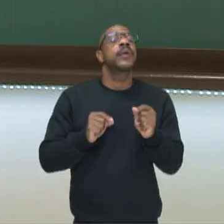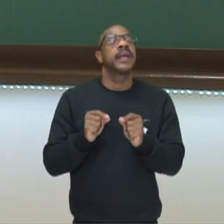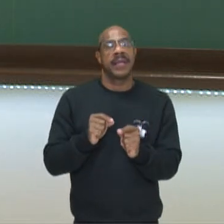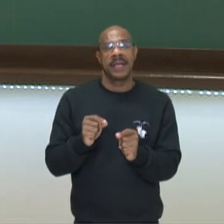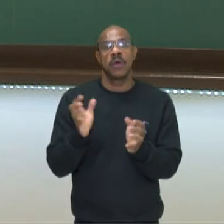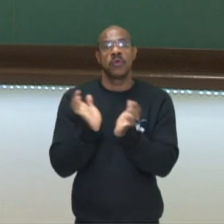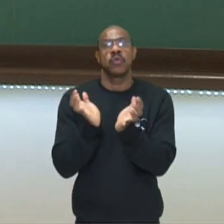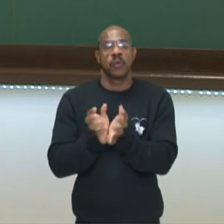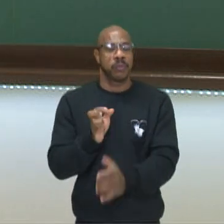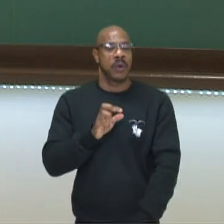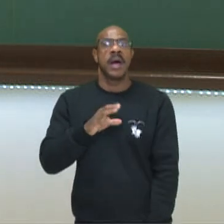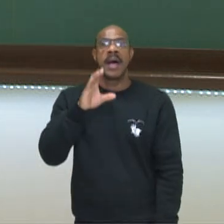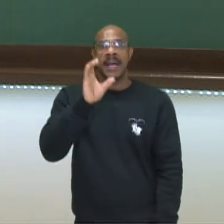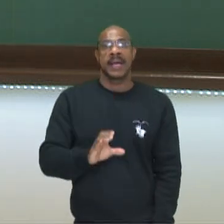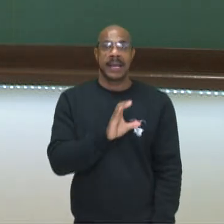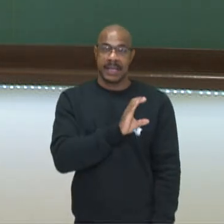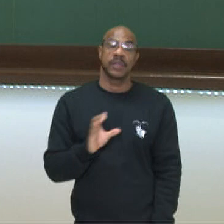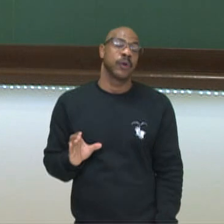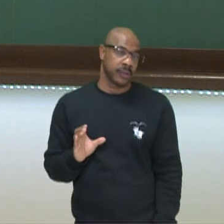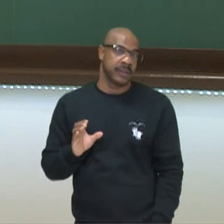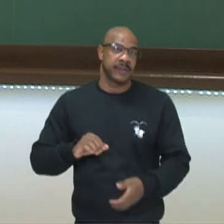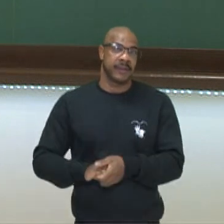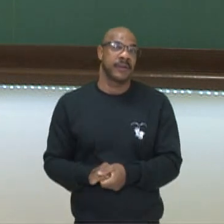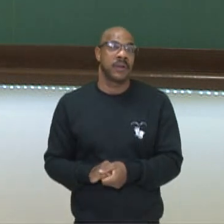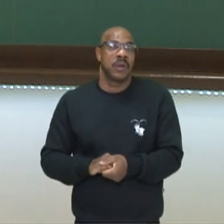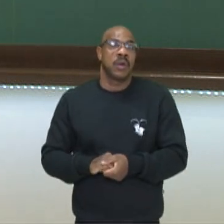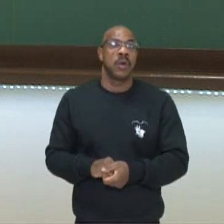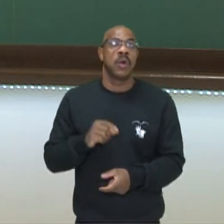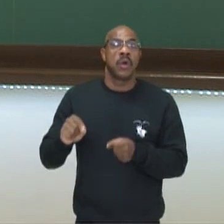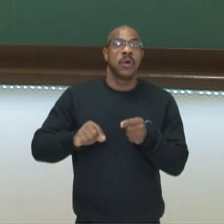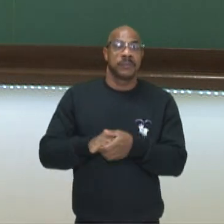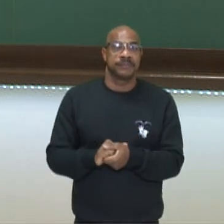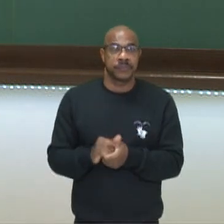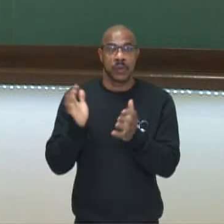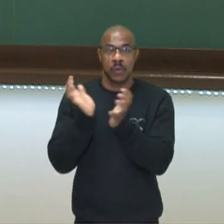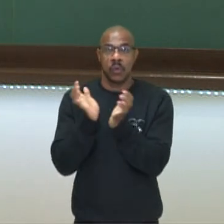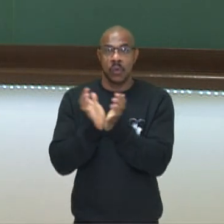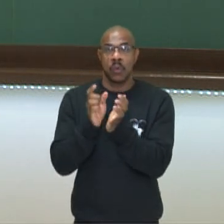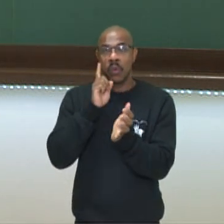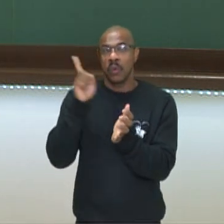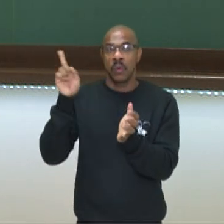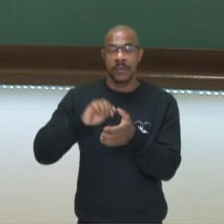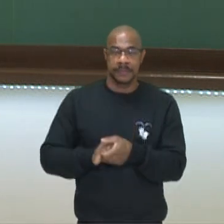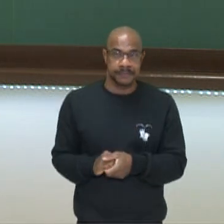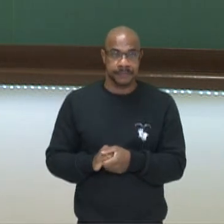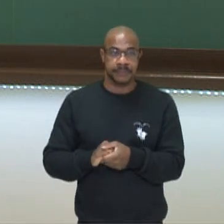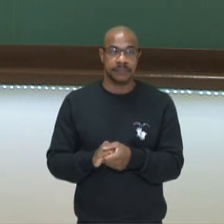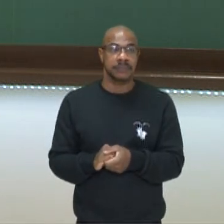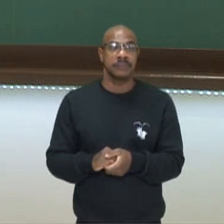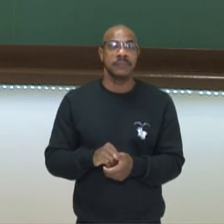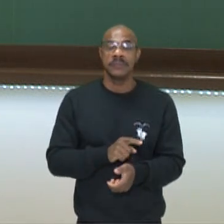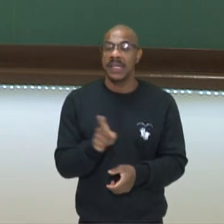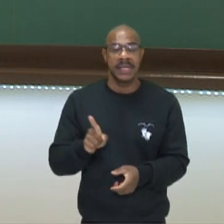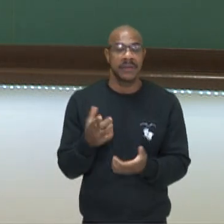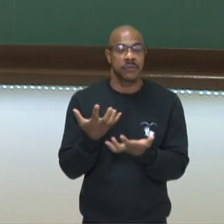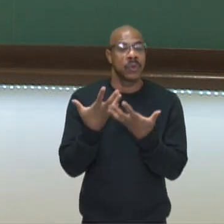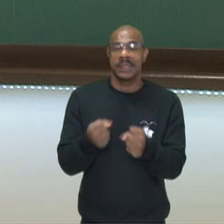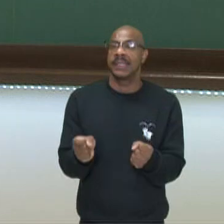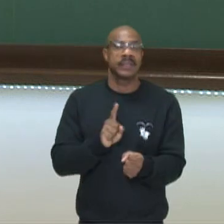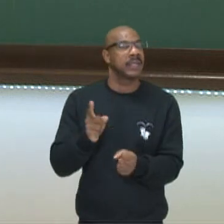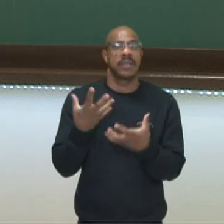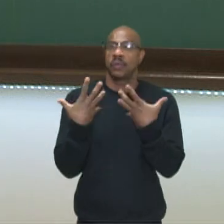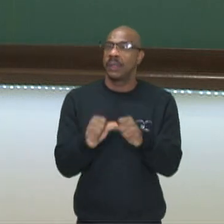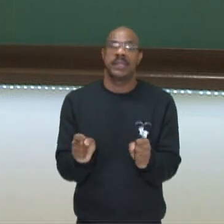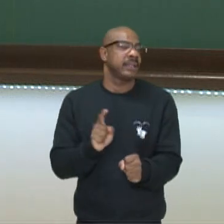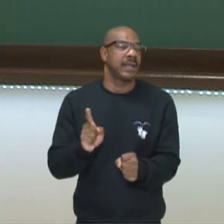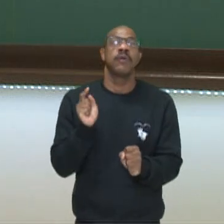não condenava a escravidão. Os puritanos, os calvinistas, eles são contrários à escravidão e essa ética, né, de que era